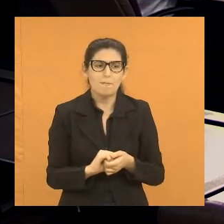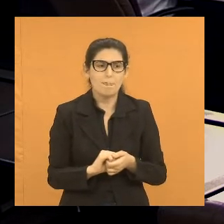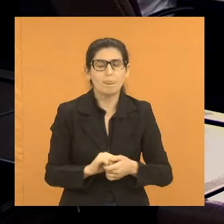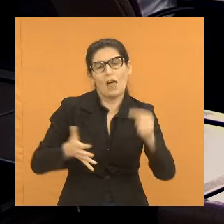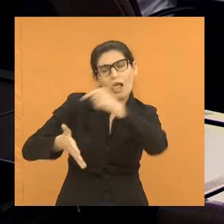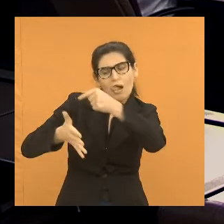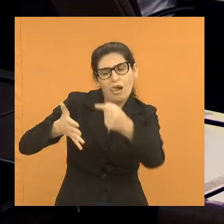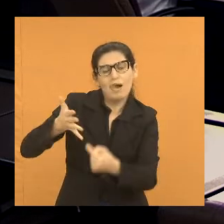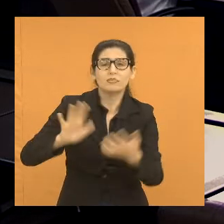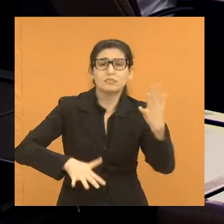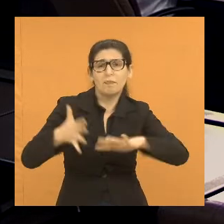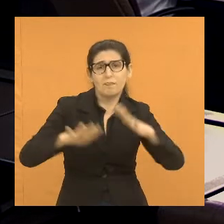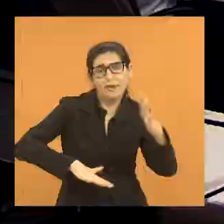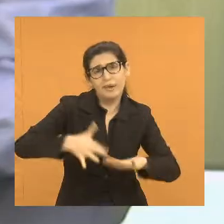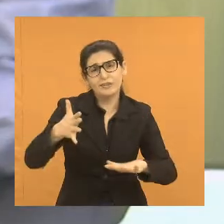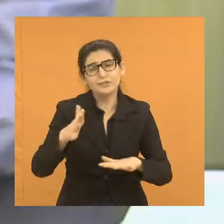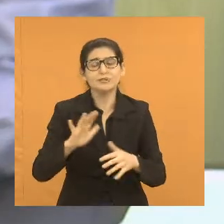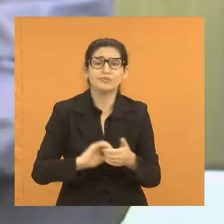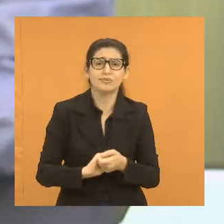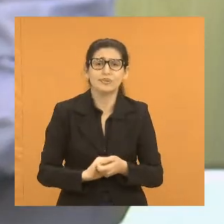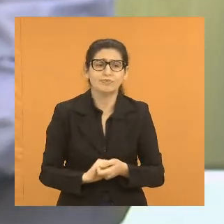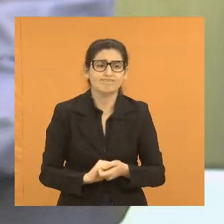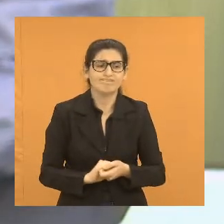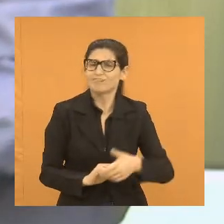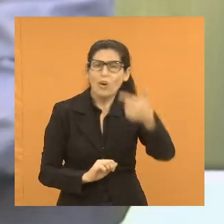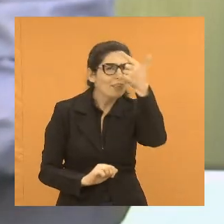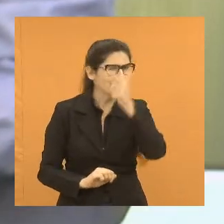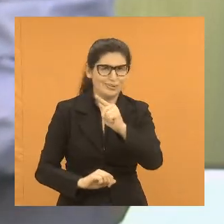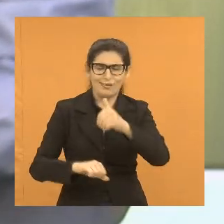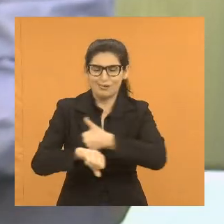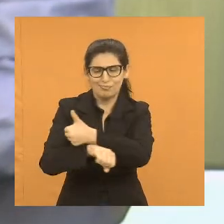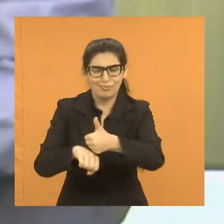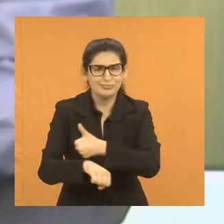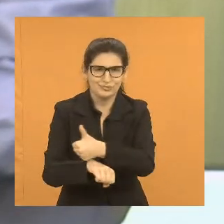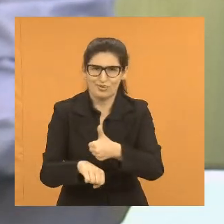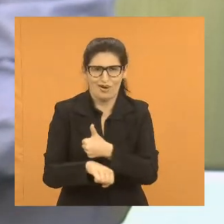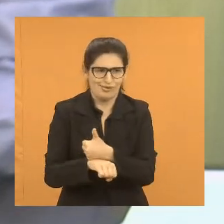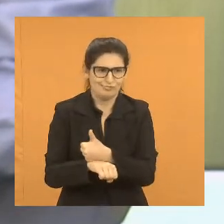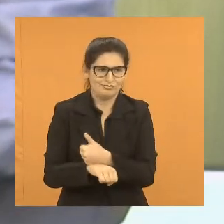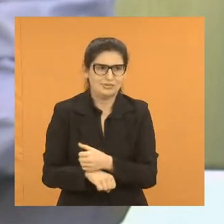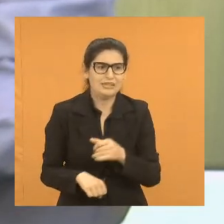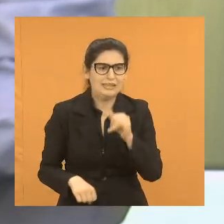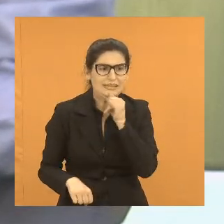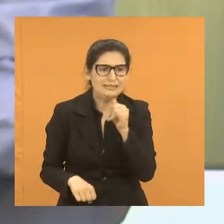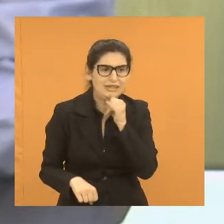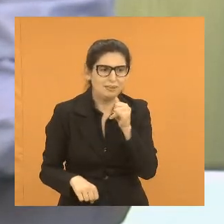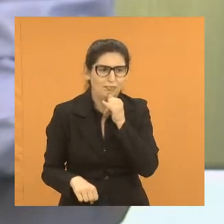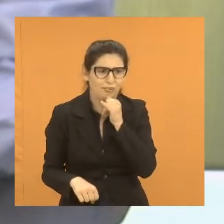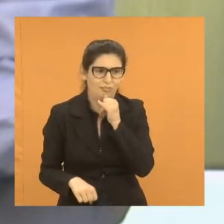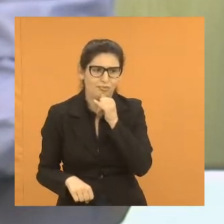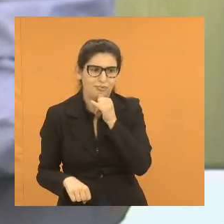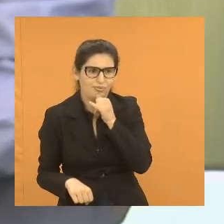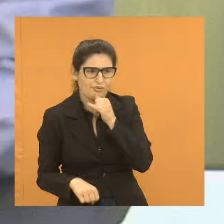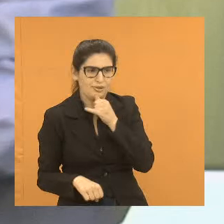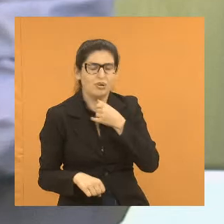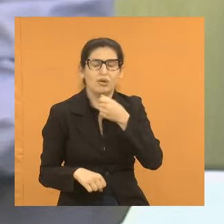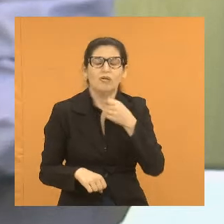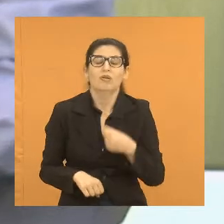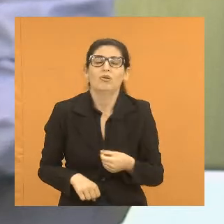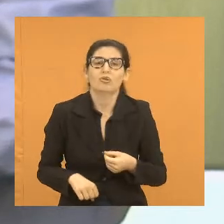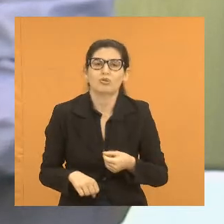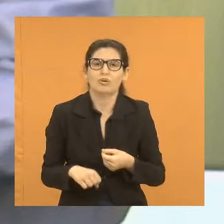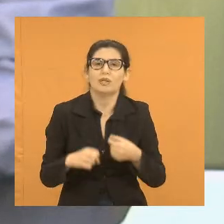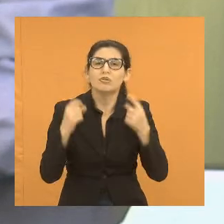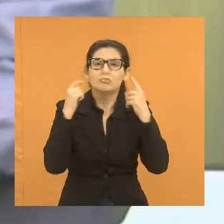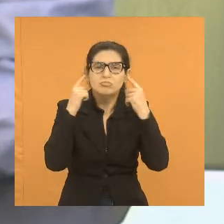Alguns fatores por você não conseguir o profissional suficiente, por exemplo, otorrino, né? Já tentamos várias